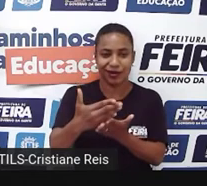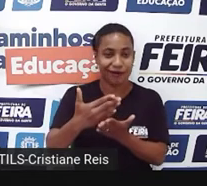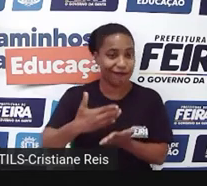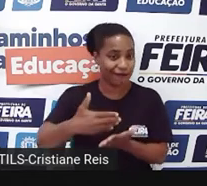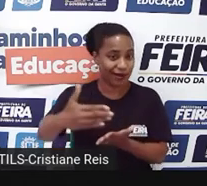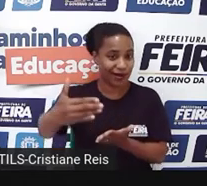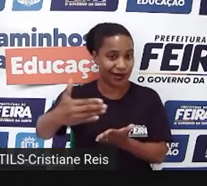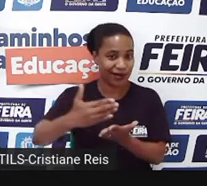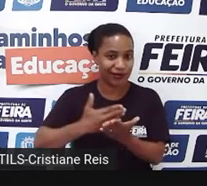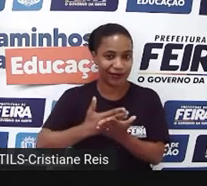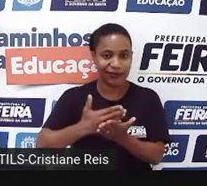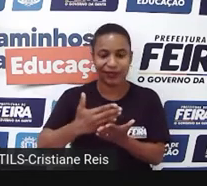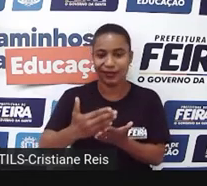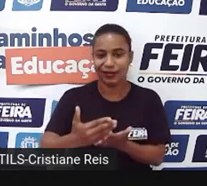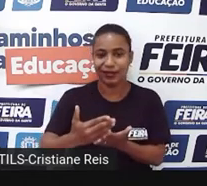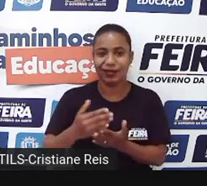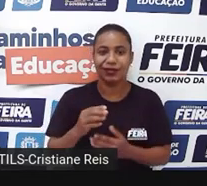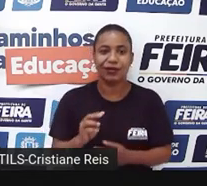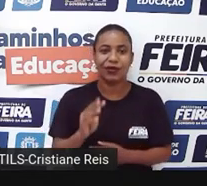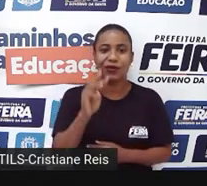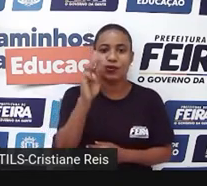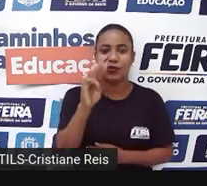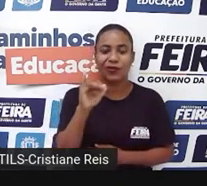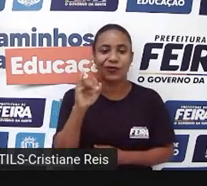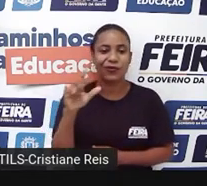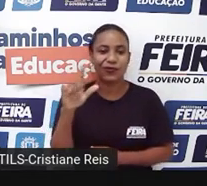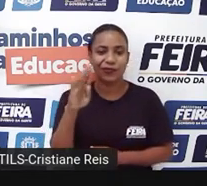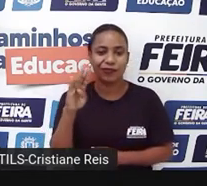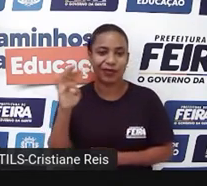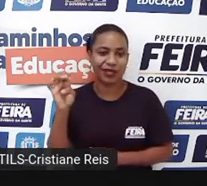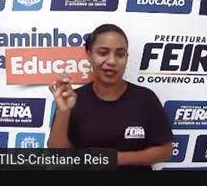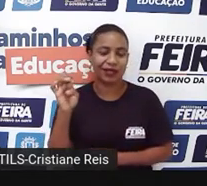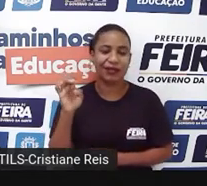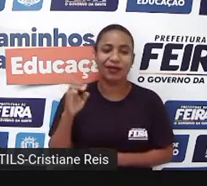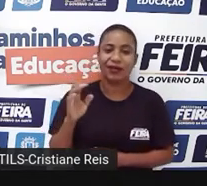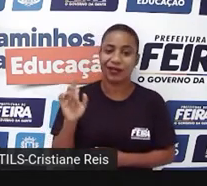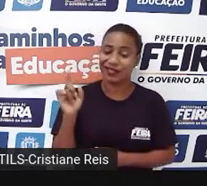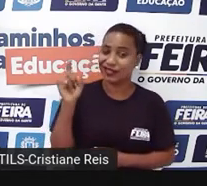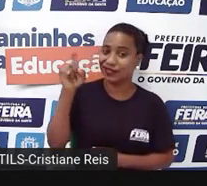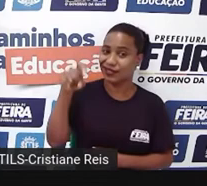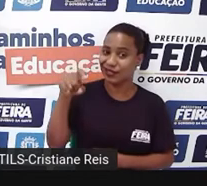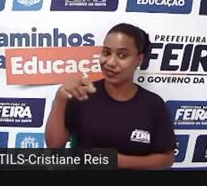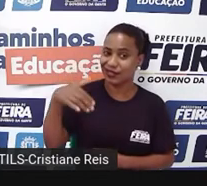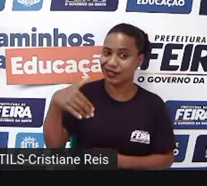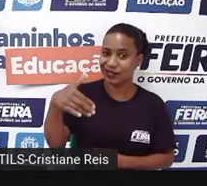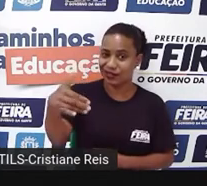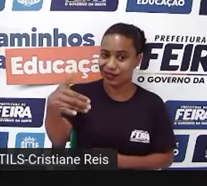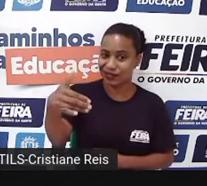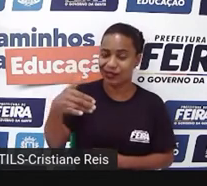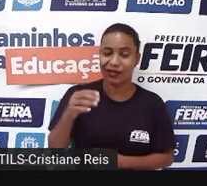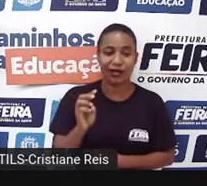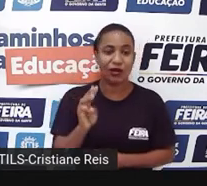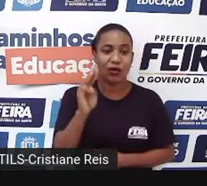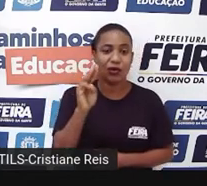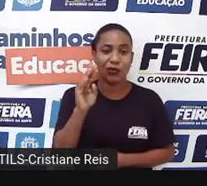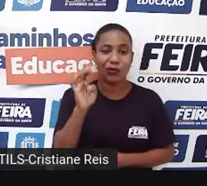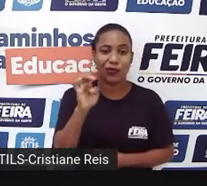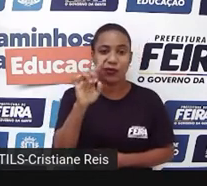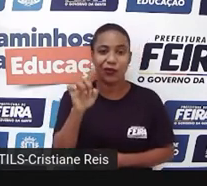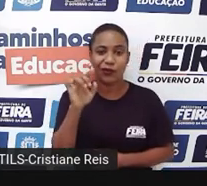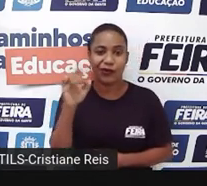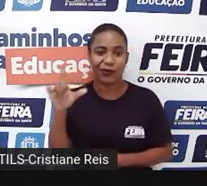Will be, será. Will us have, né? Nós teremos. Então, o que a